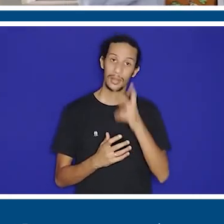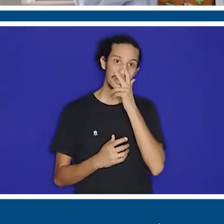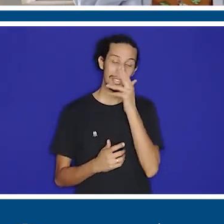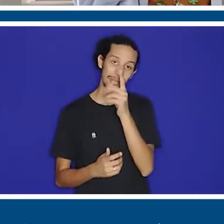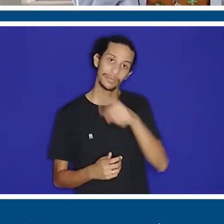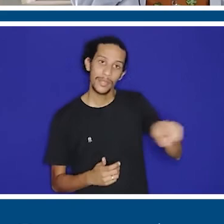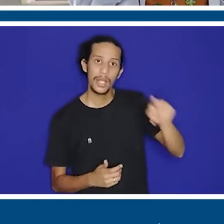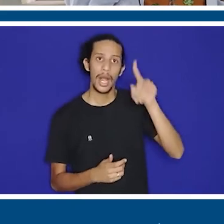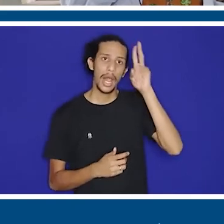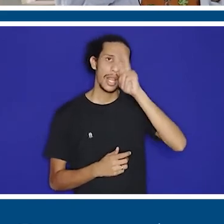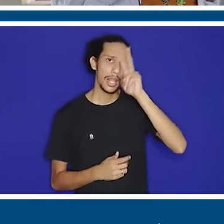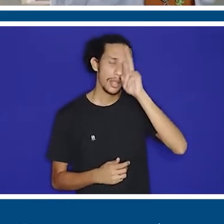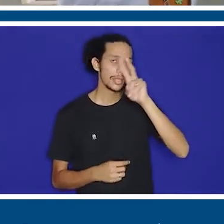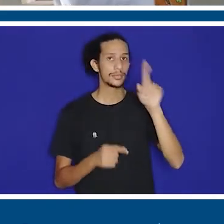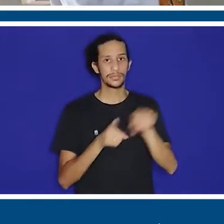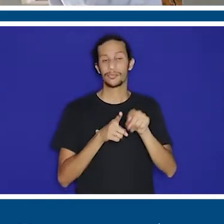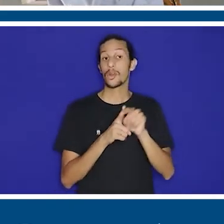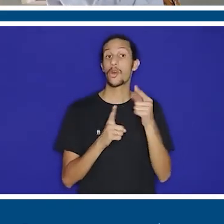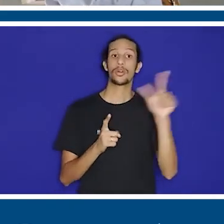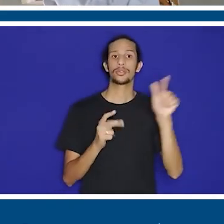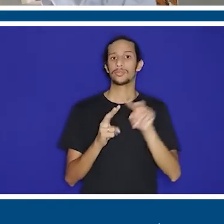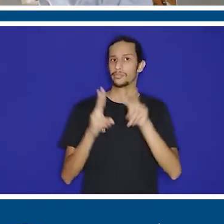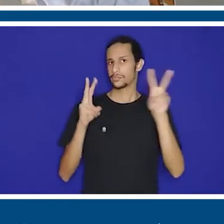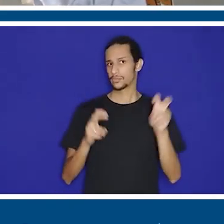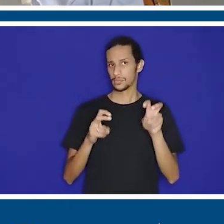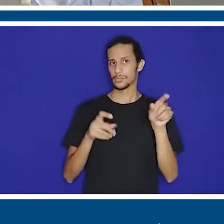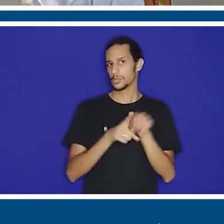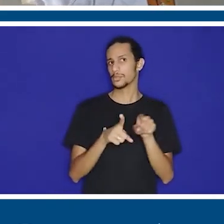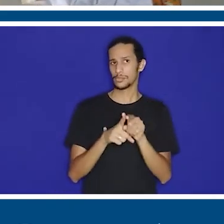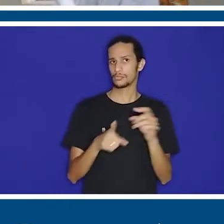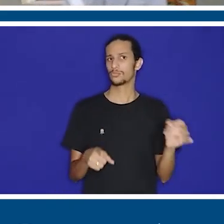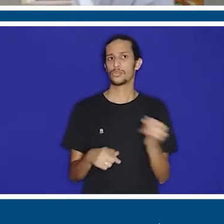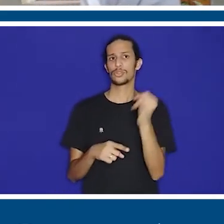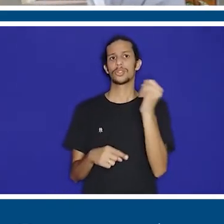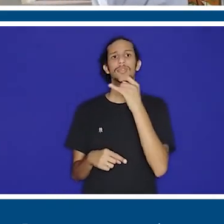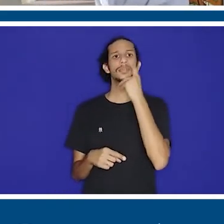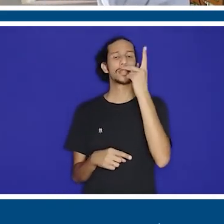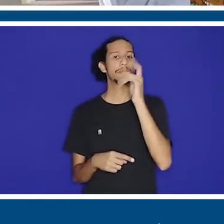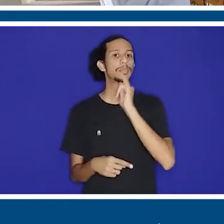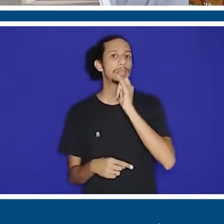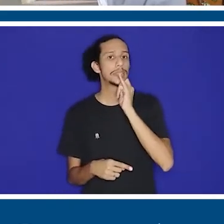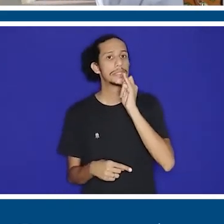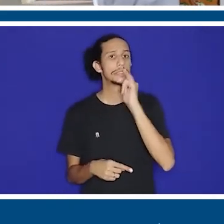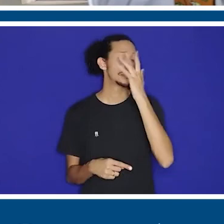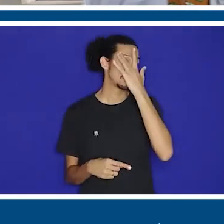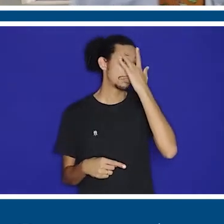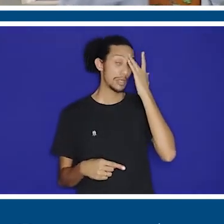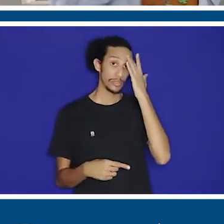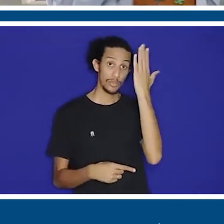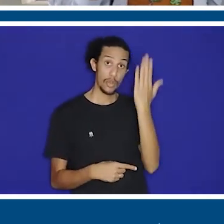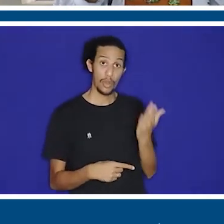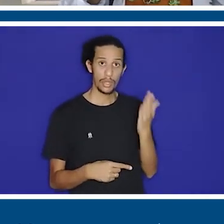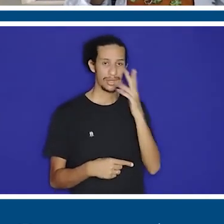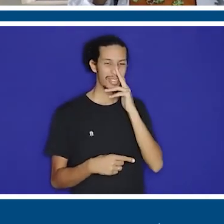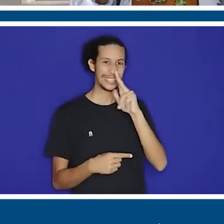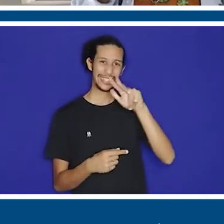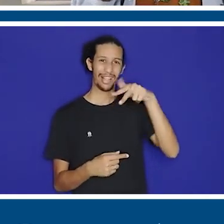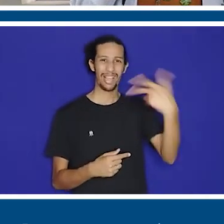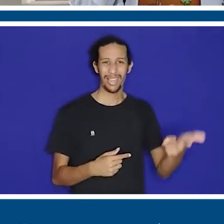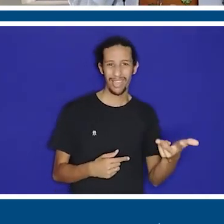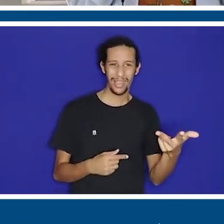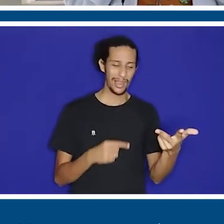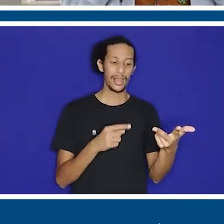Bom, isso aí é para lembrar, né, que é outra questão que a gente trata muito, né? Então, você vê ali uma pessoa que caiu no